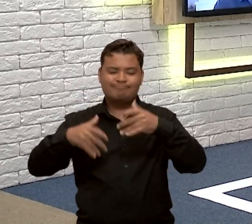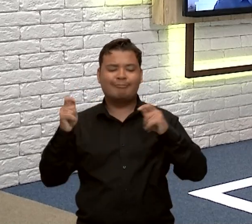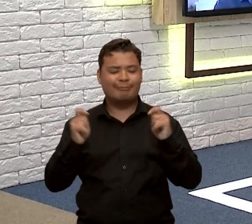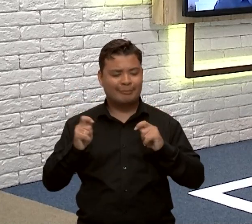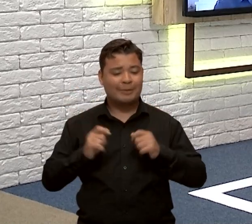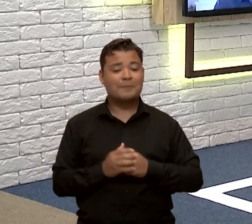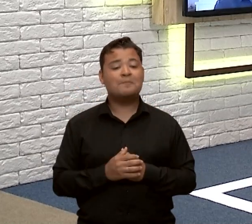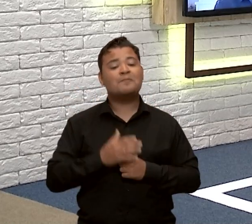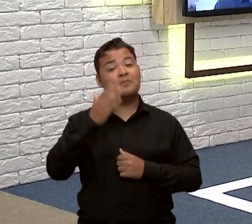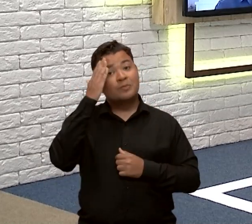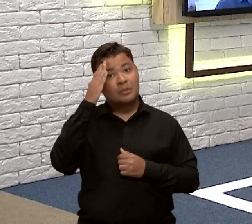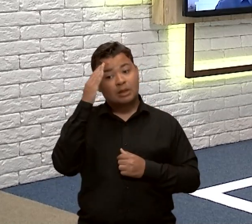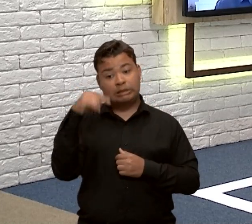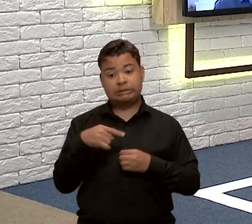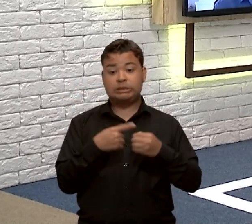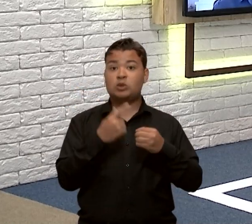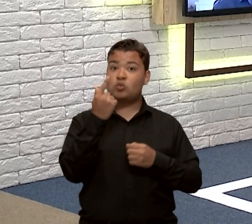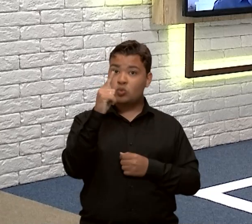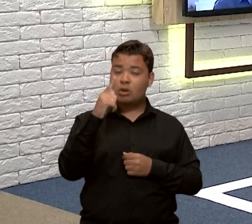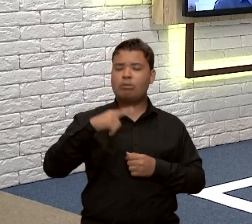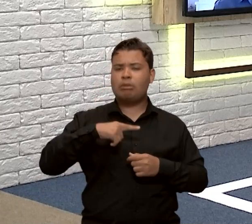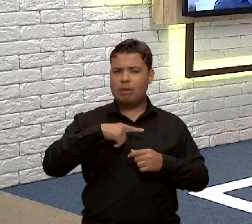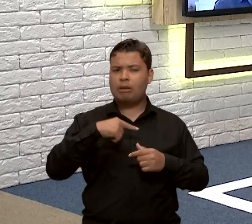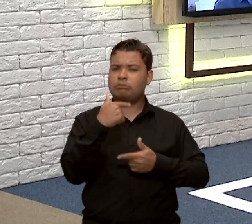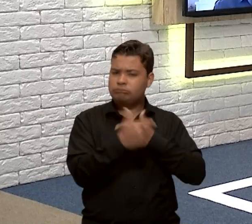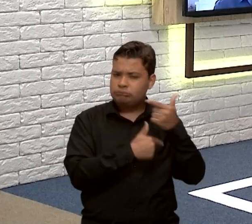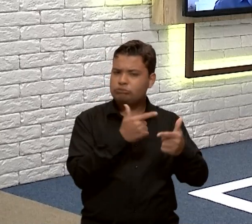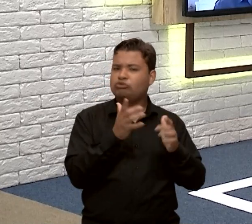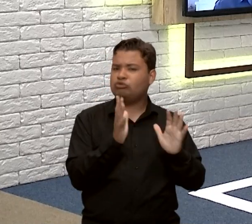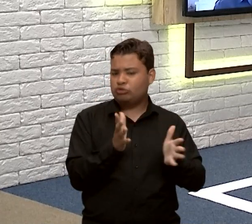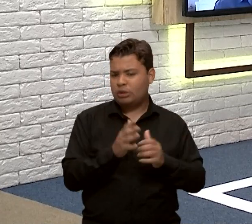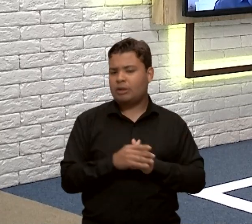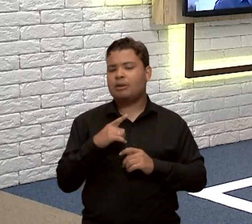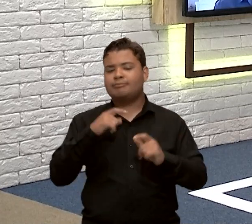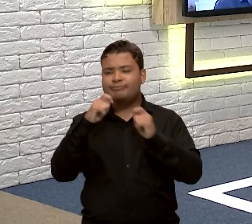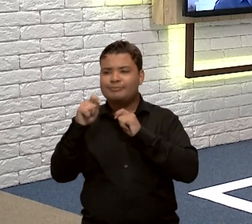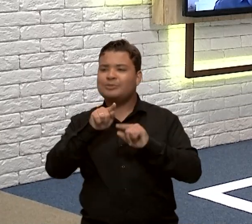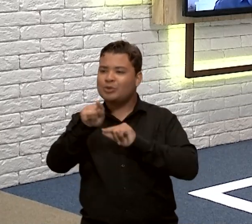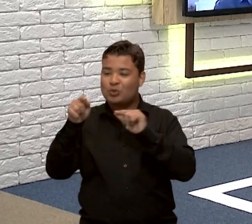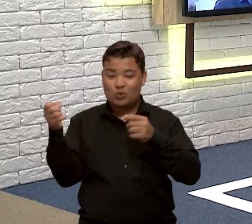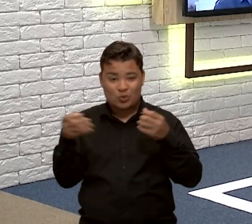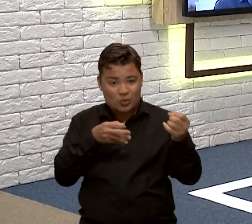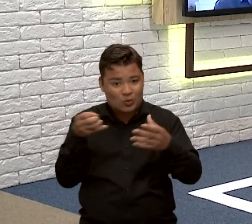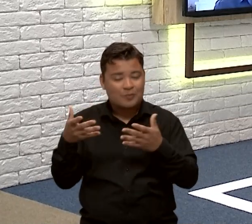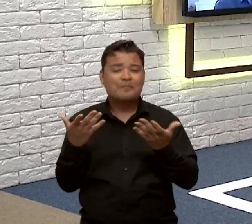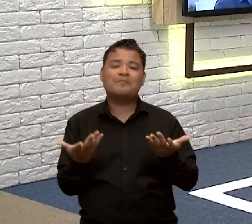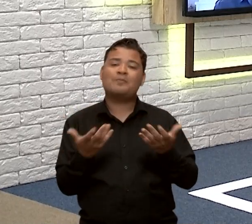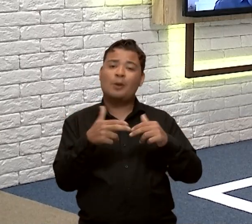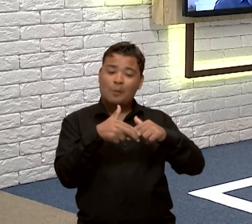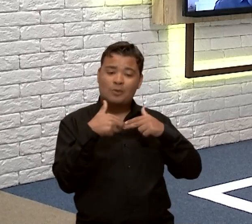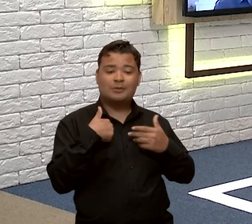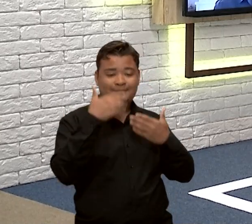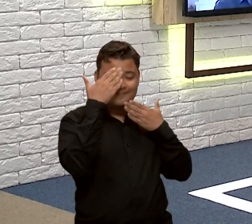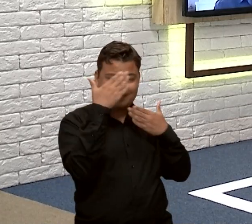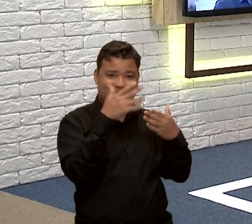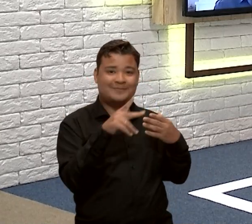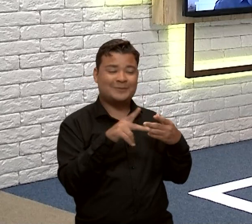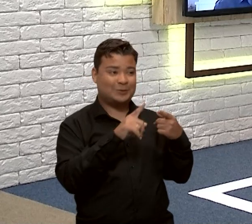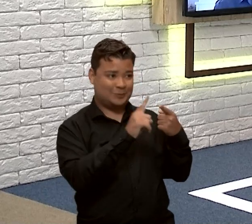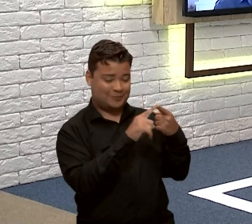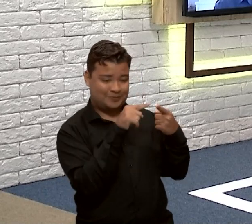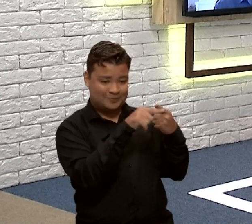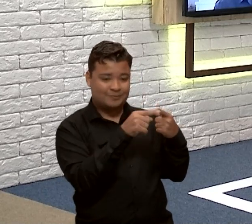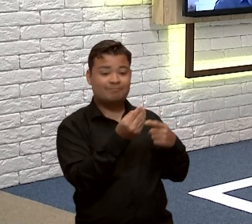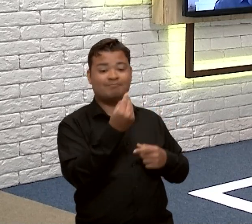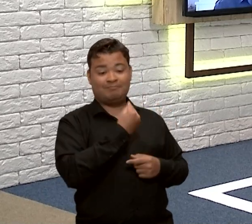iniciativas aqui na cidade de Goiânia também, vamos ter novos entrevistados. Então, por isso, queria agradecer, Jaqueline, muito obrigada por estar aqui com a gente, por ter